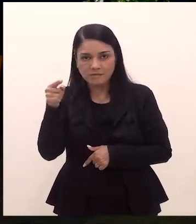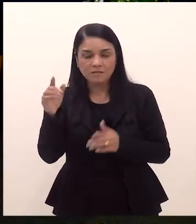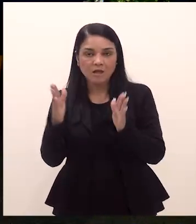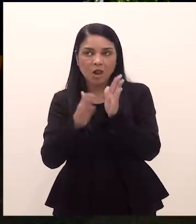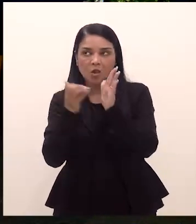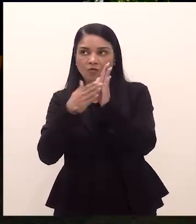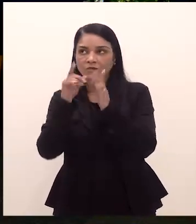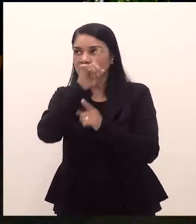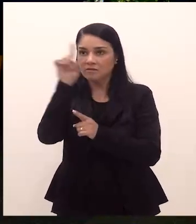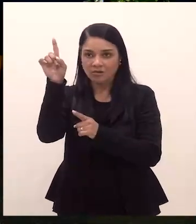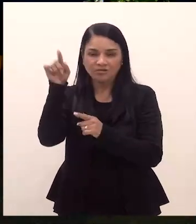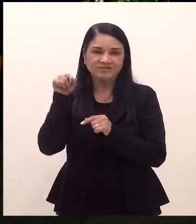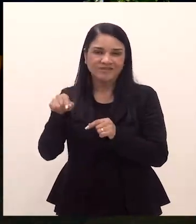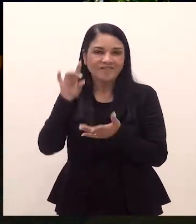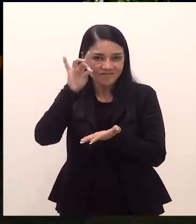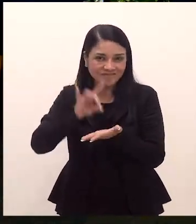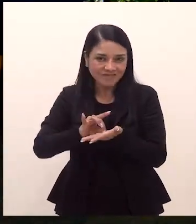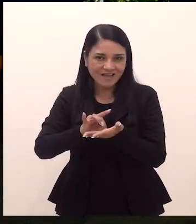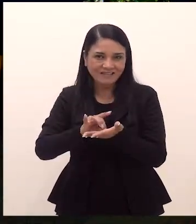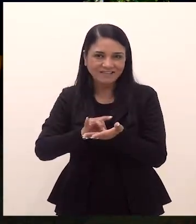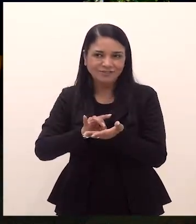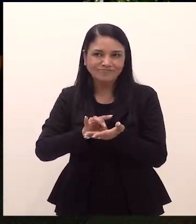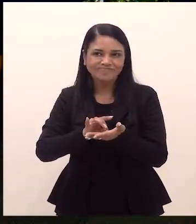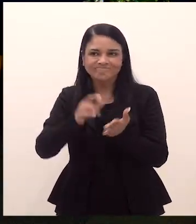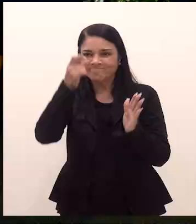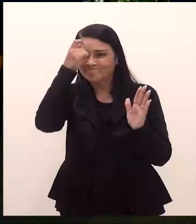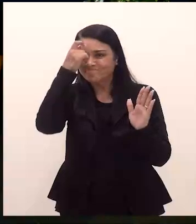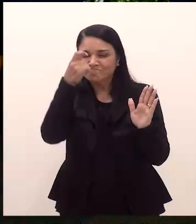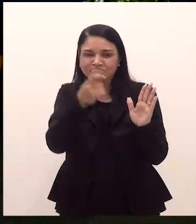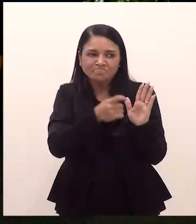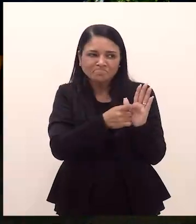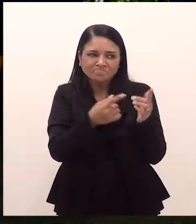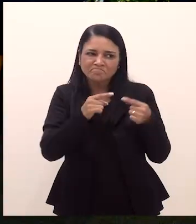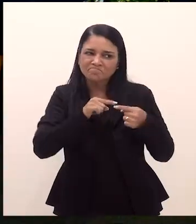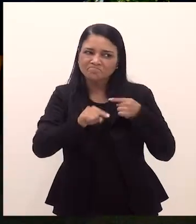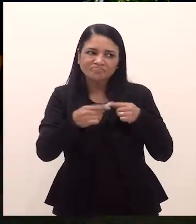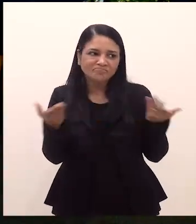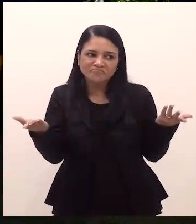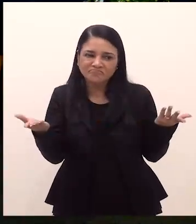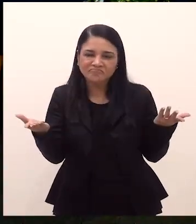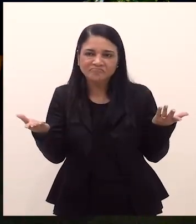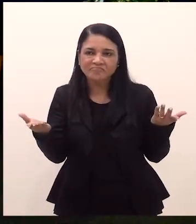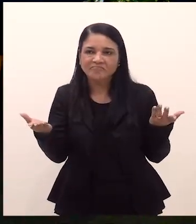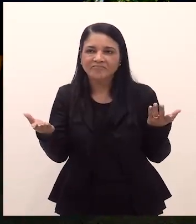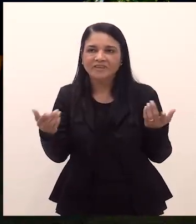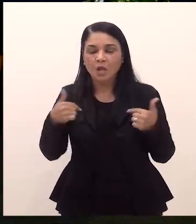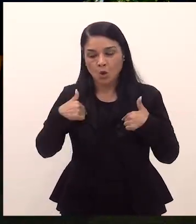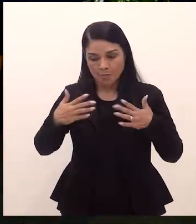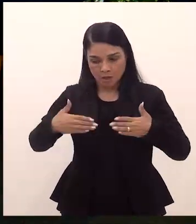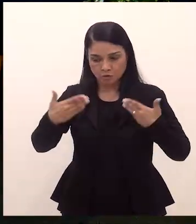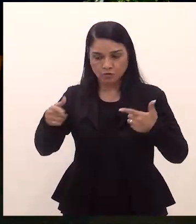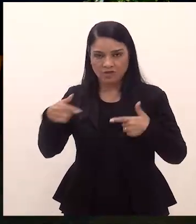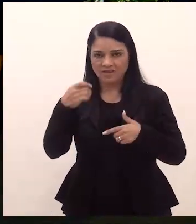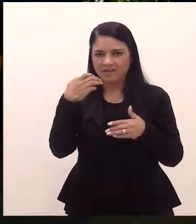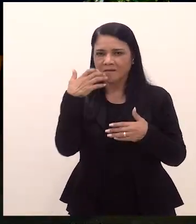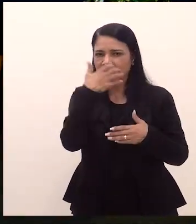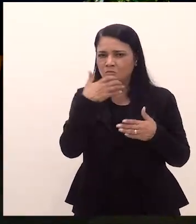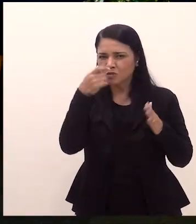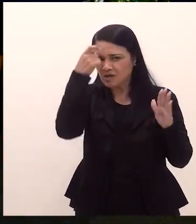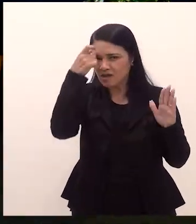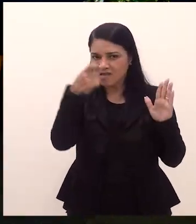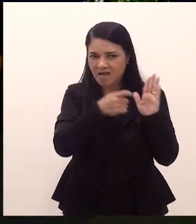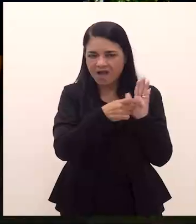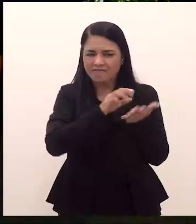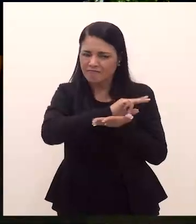até que está, teoricamente, louvando a Deus, quando, na verdade, aquilo não é um nada. Seria isso. Não só... O lance foi que